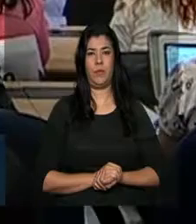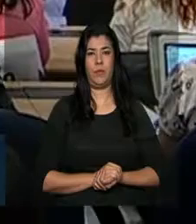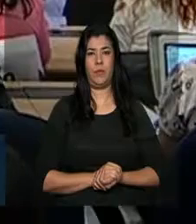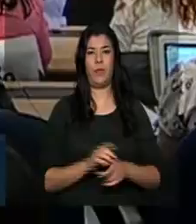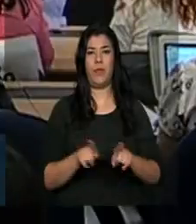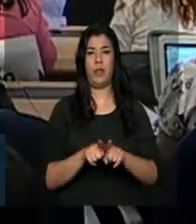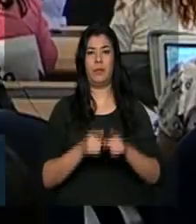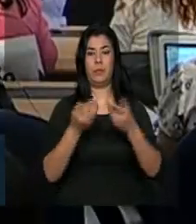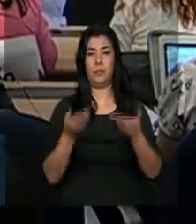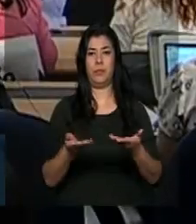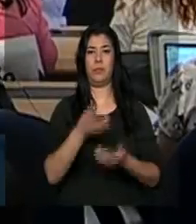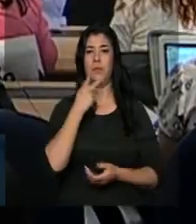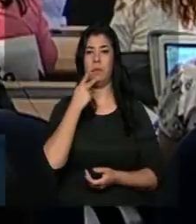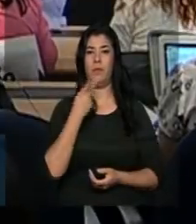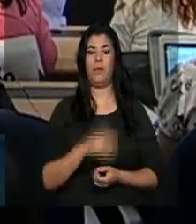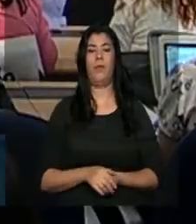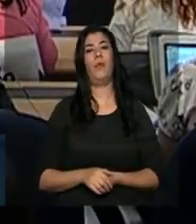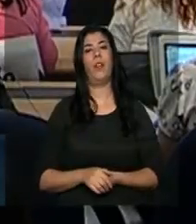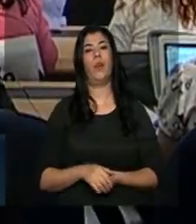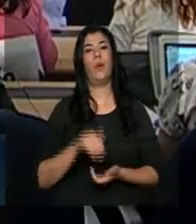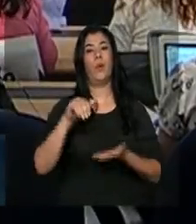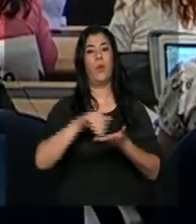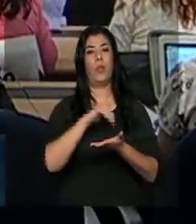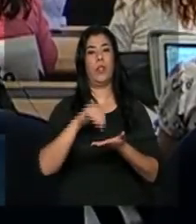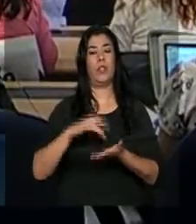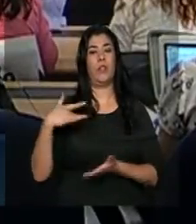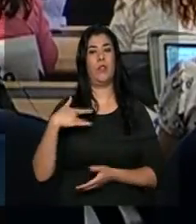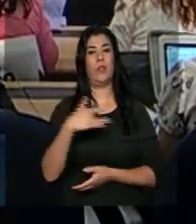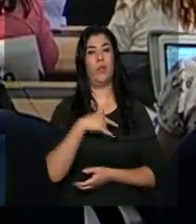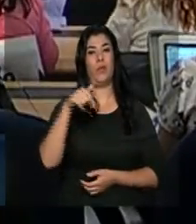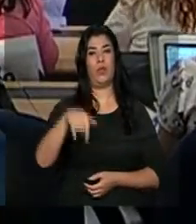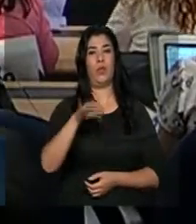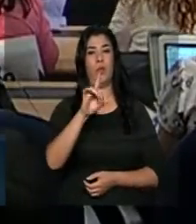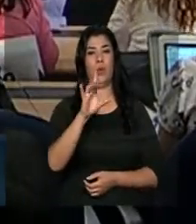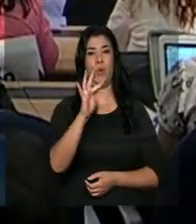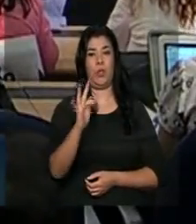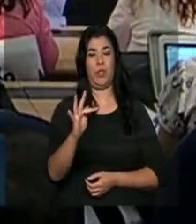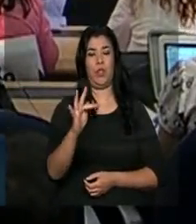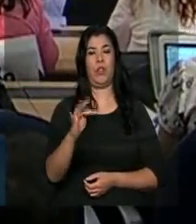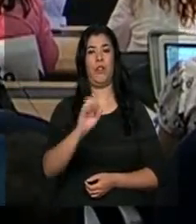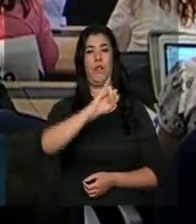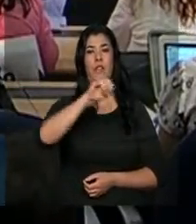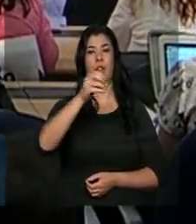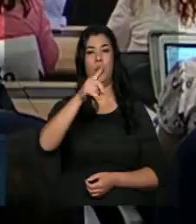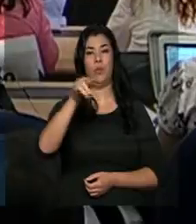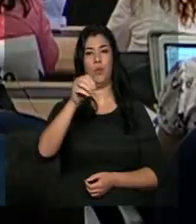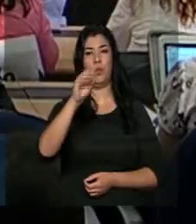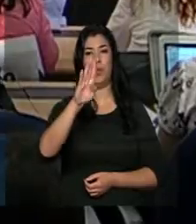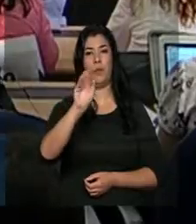Anunciamos a palavra do senhor secretário de Estado de Saúde do Distrito Federal, João Batista de Souza.